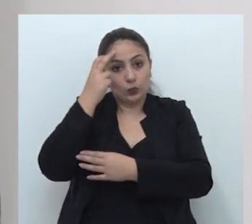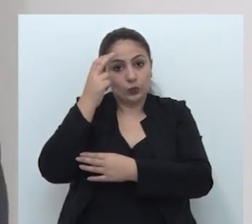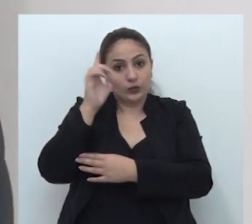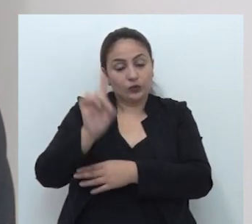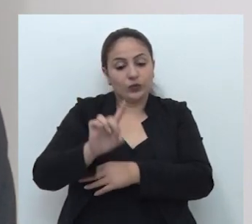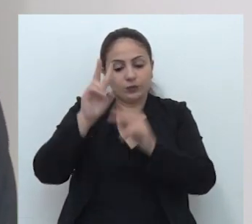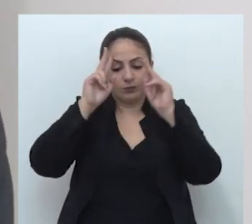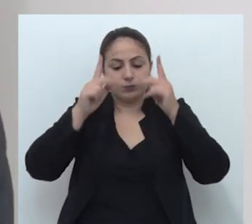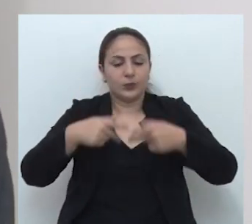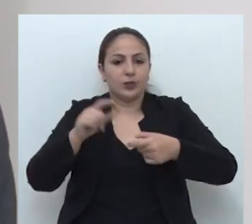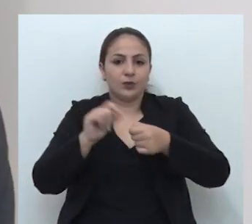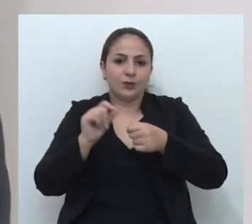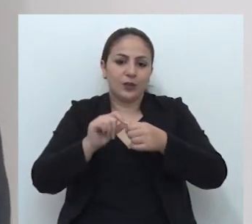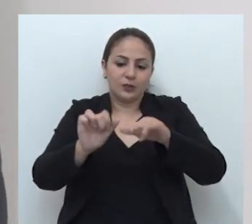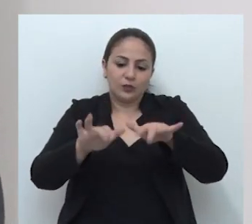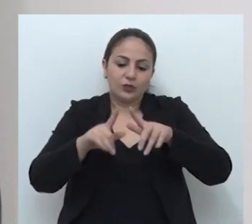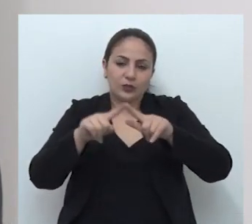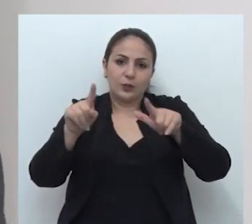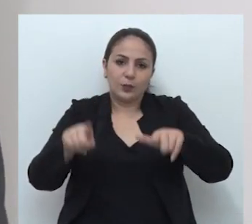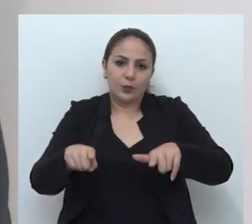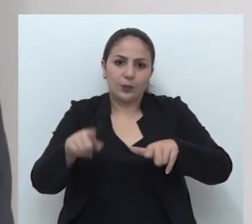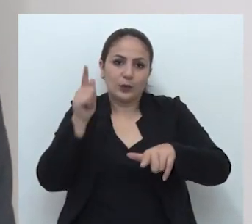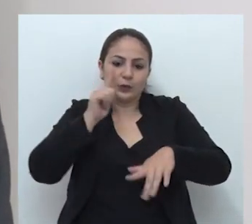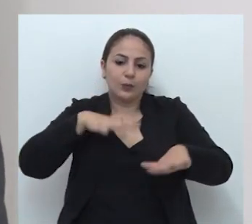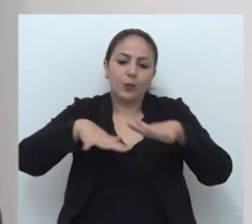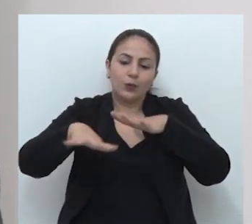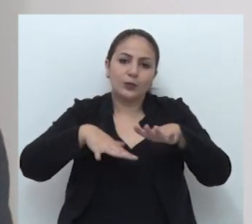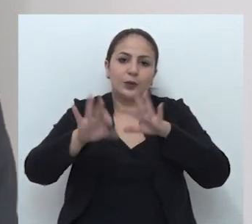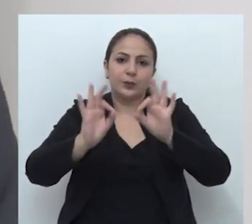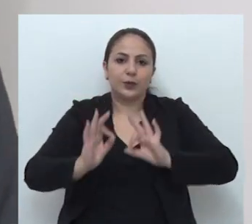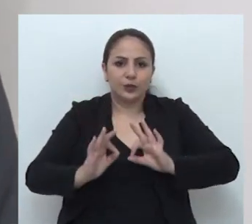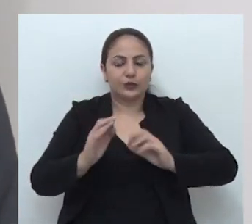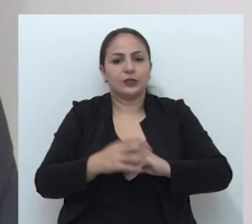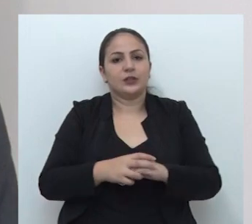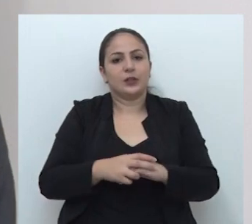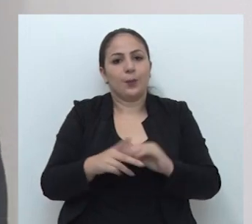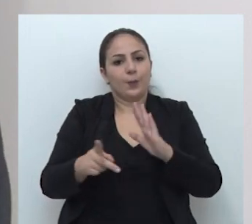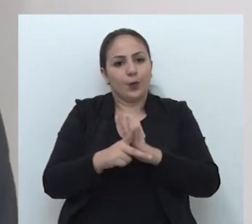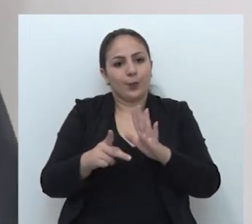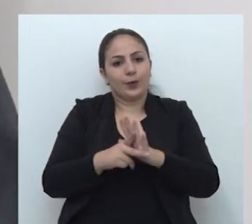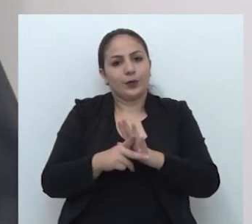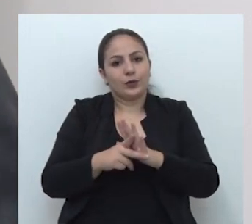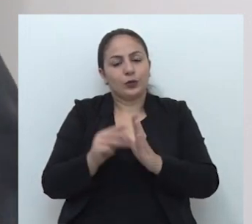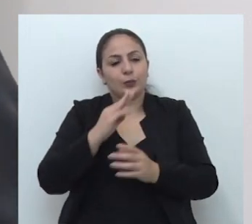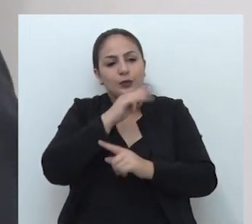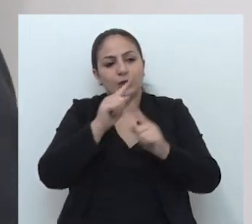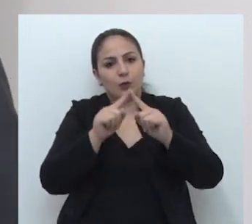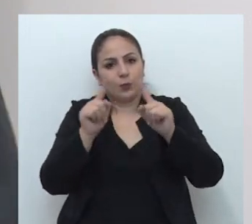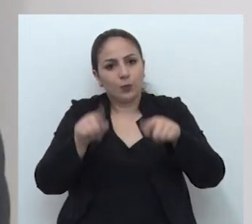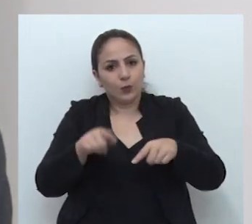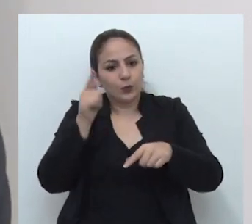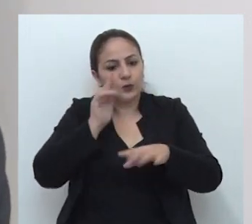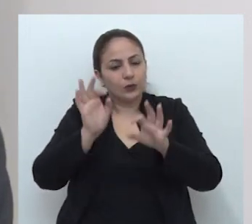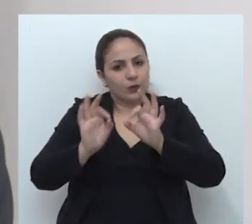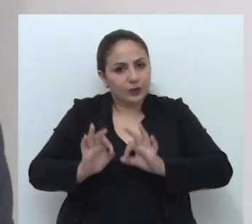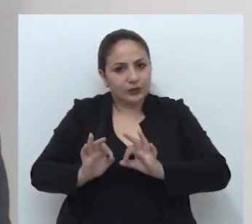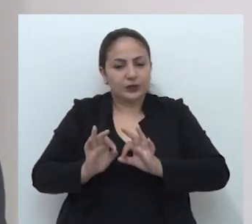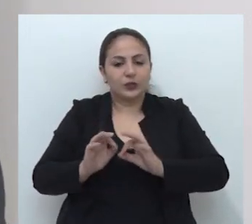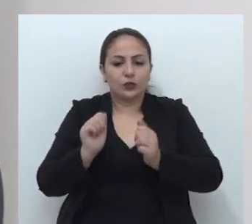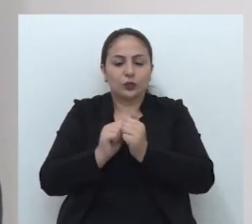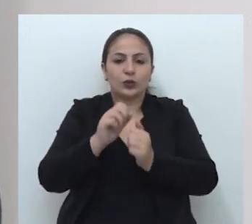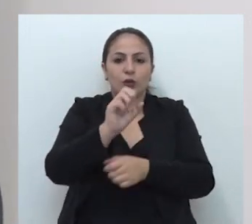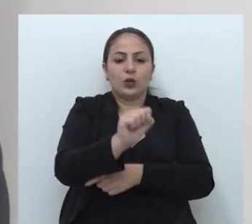Direitos Humanos, promove essa audiência pública para viabilizar esse projeto, o projeto do Ministério Público, que vai coordenar através